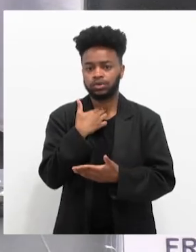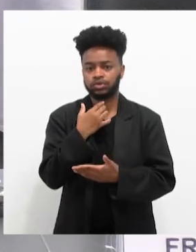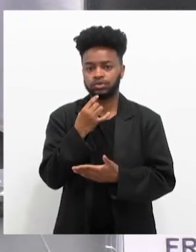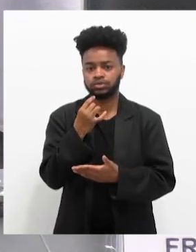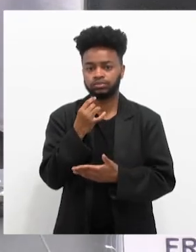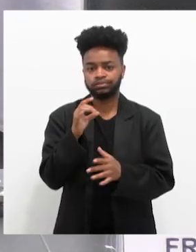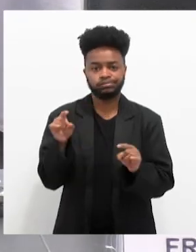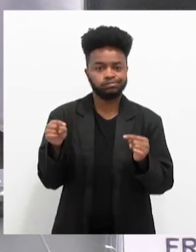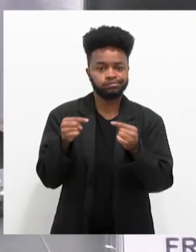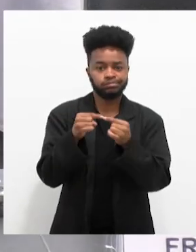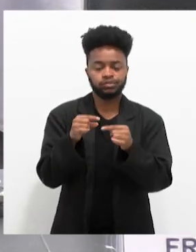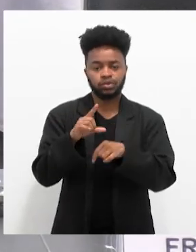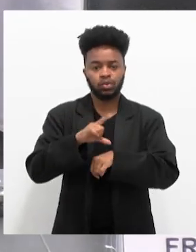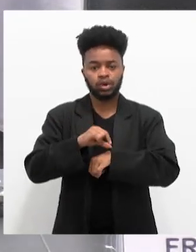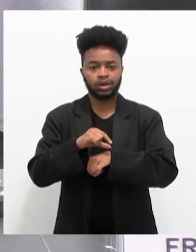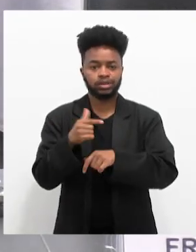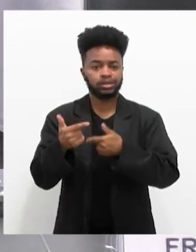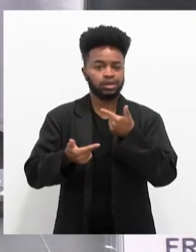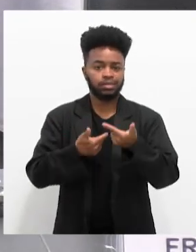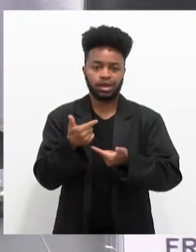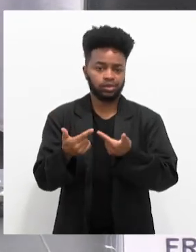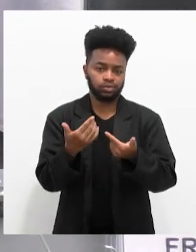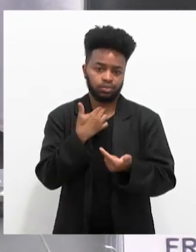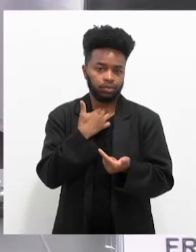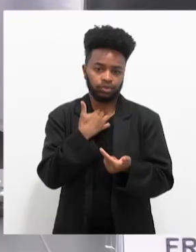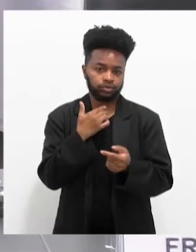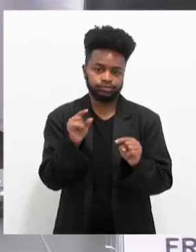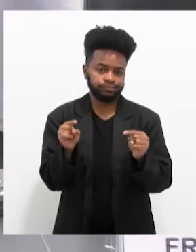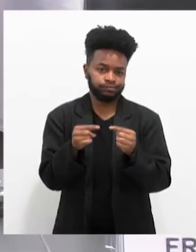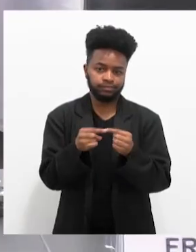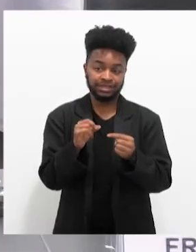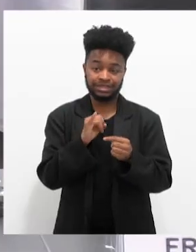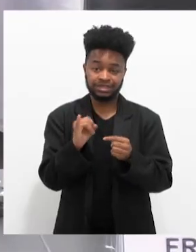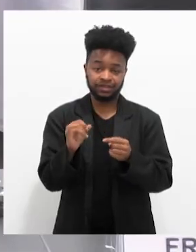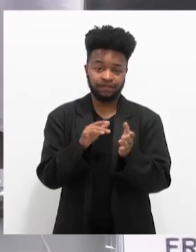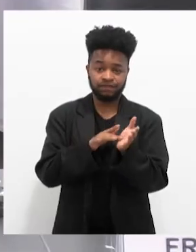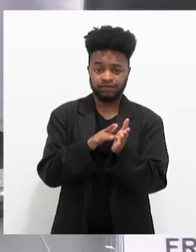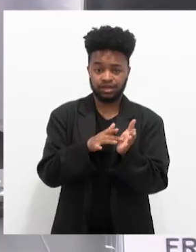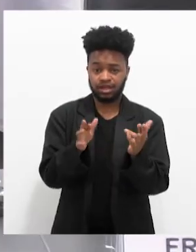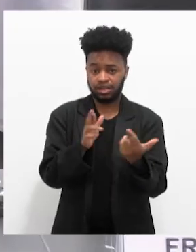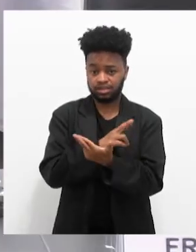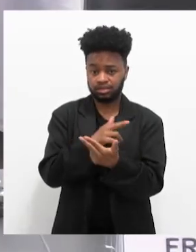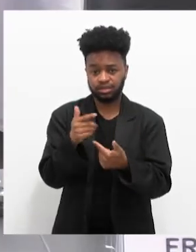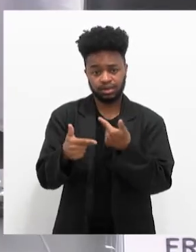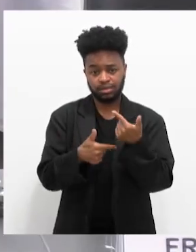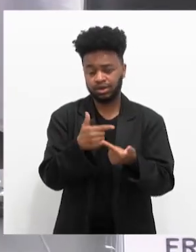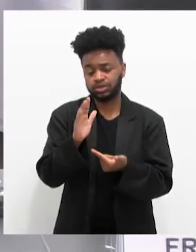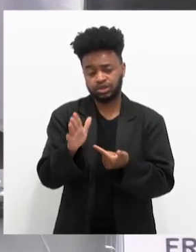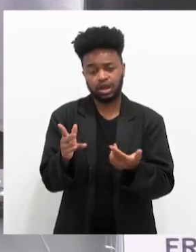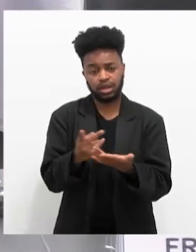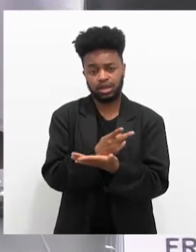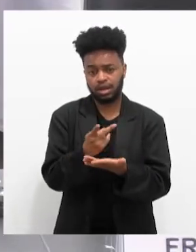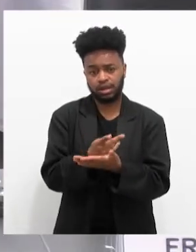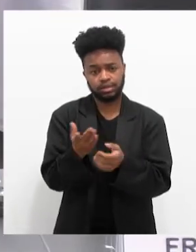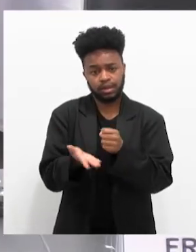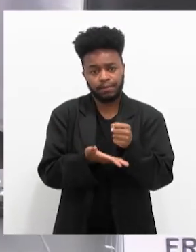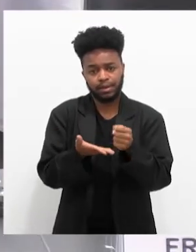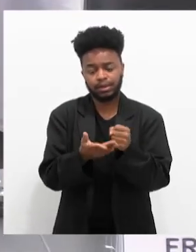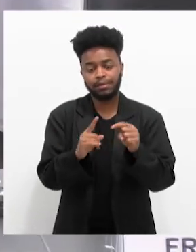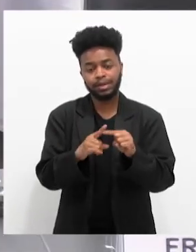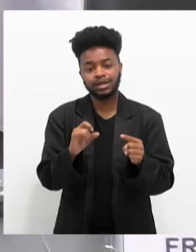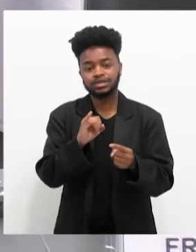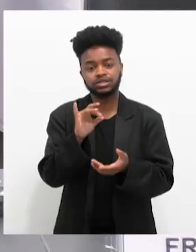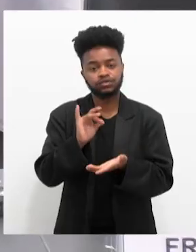de trabalho com carga horária e tudo mais. Então, se é uma coisa para maquiar a relação de trabalho, já está errado na essência. Mas se é na